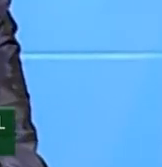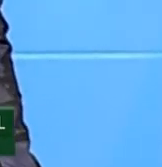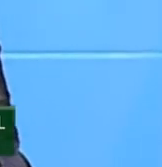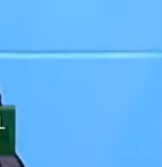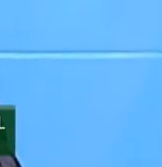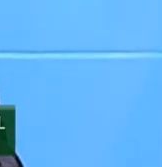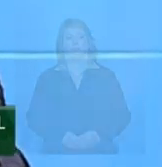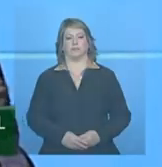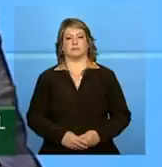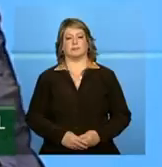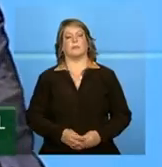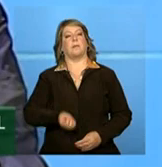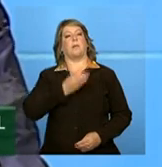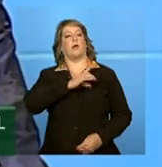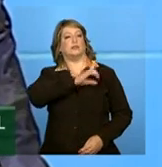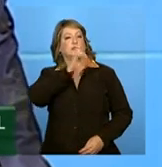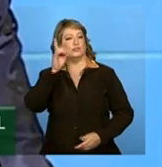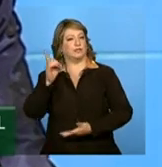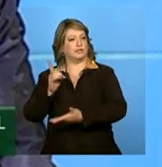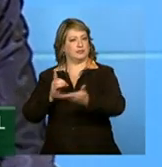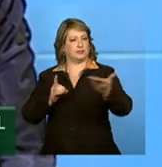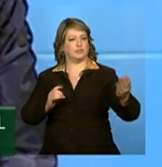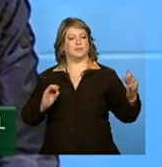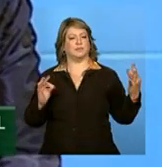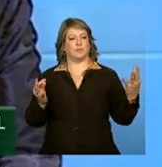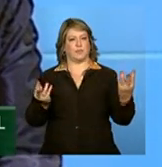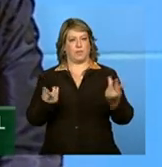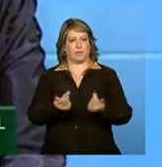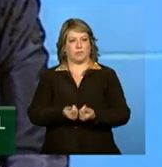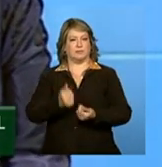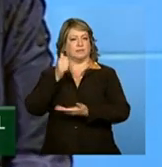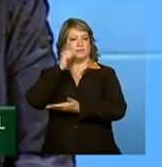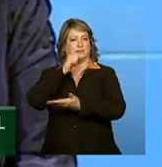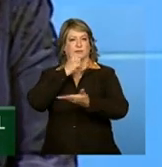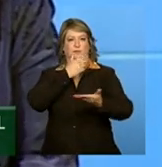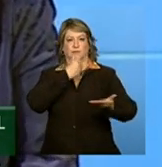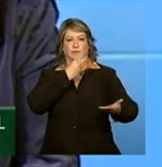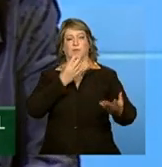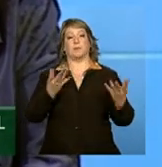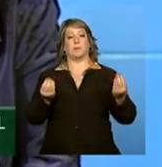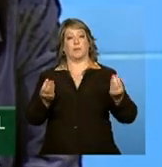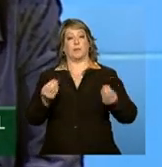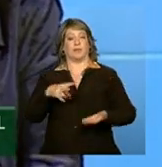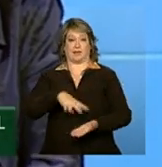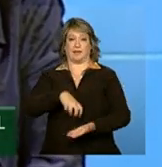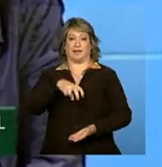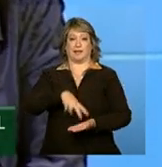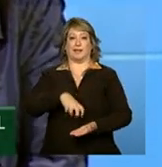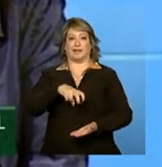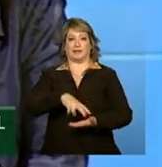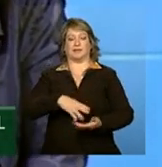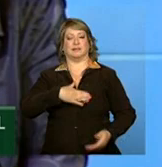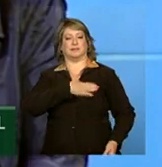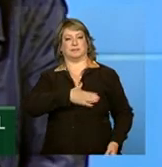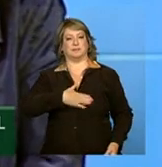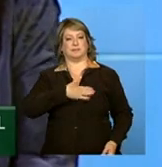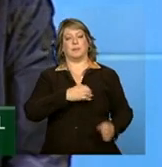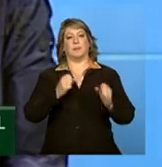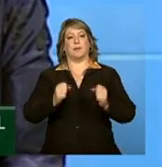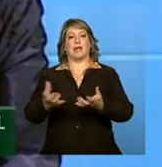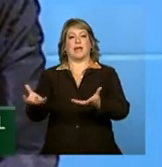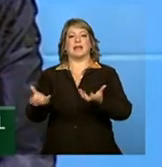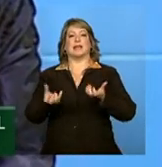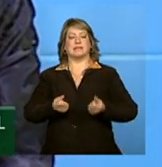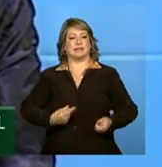Muito bom dia a todos, a todas. É uma grande alegria poder